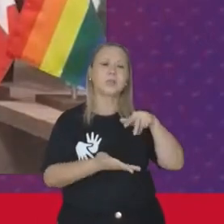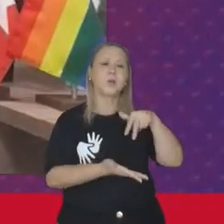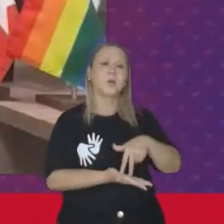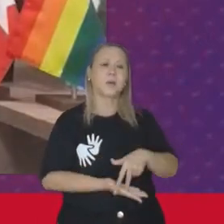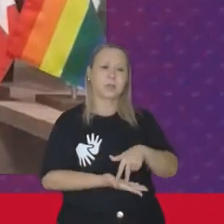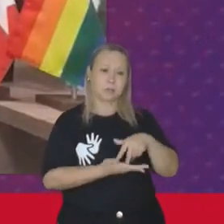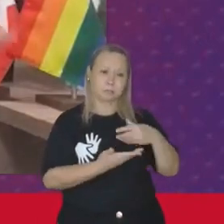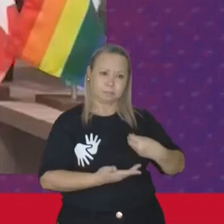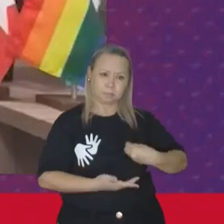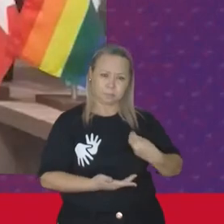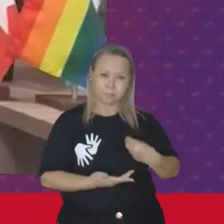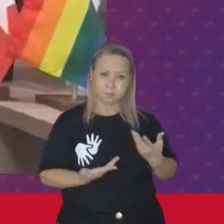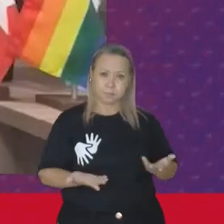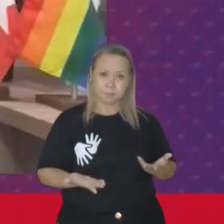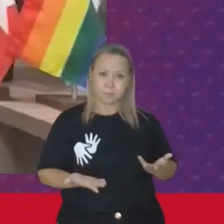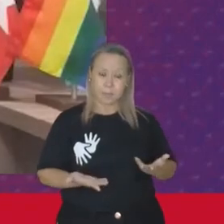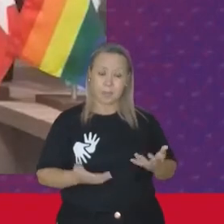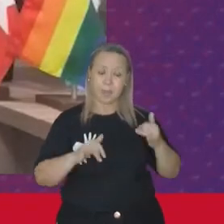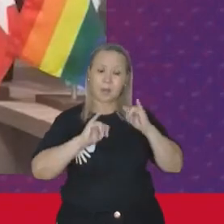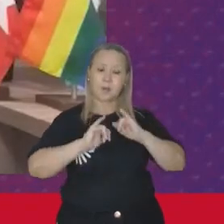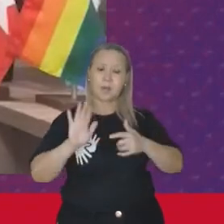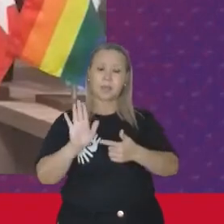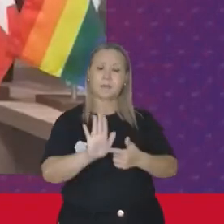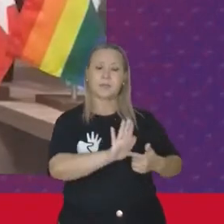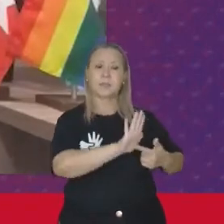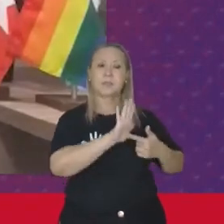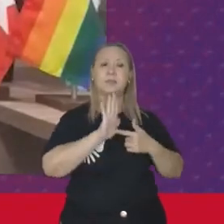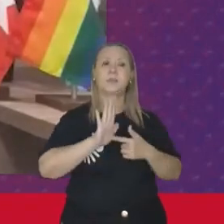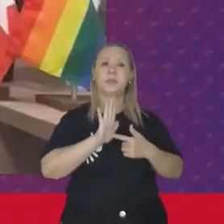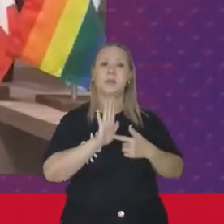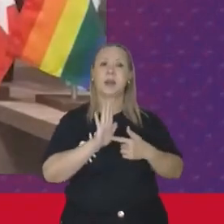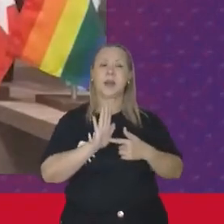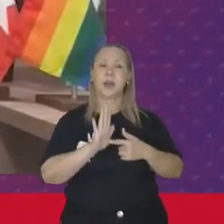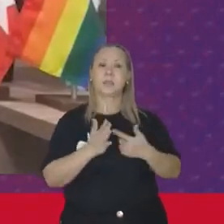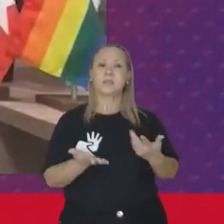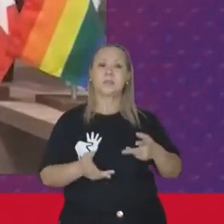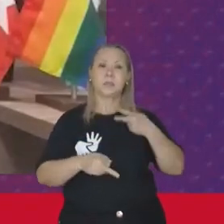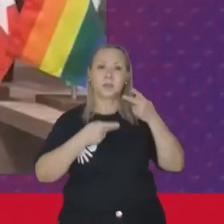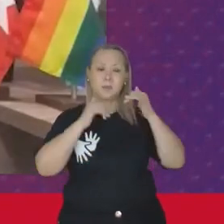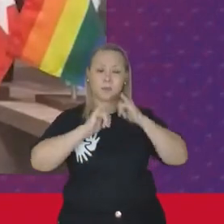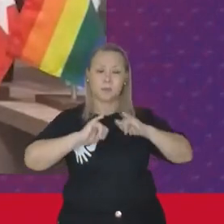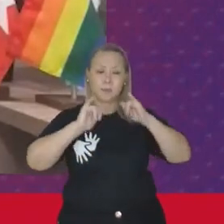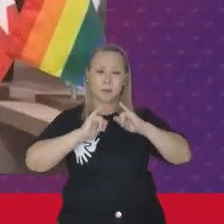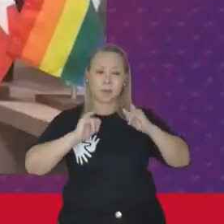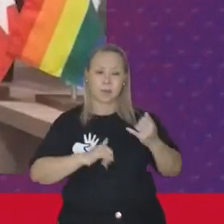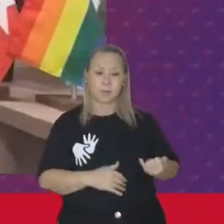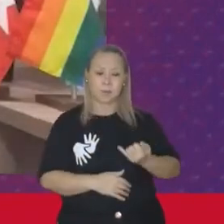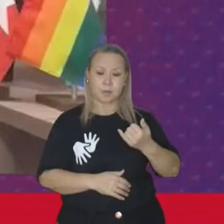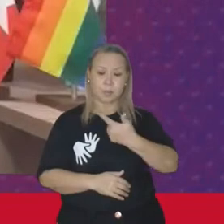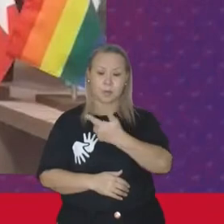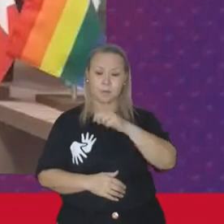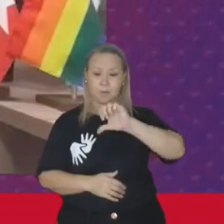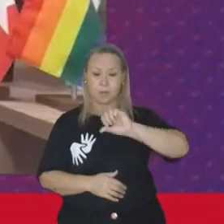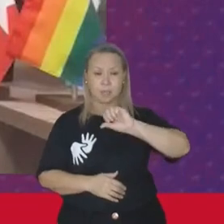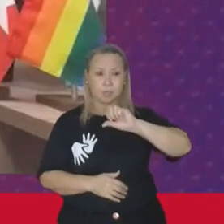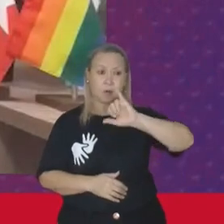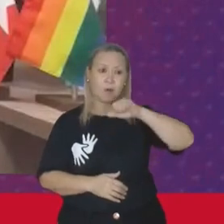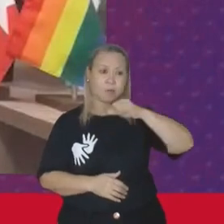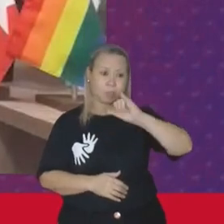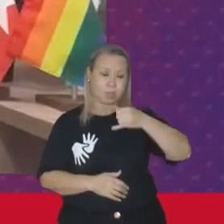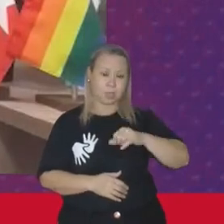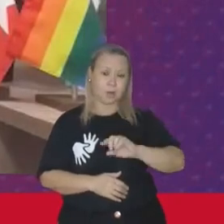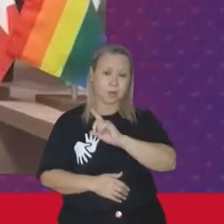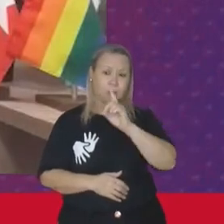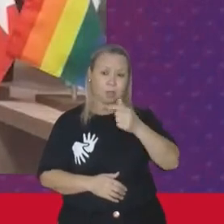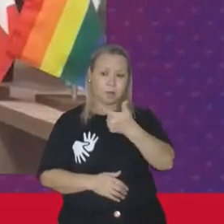Eu estou aqui para poder dar visibilidade e ressaltar a importância do dia 29 de janeiro. No dia 29